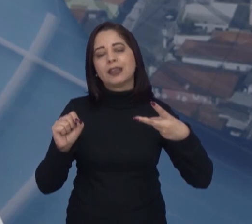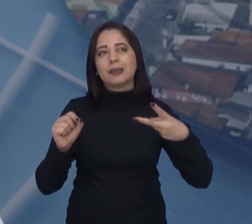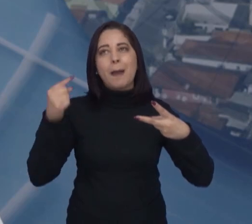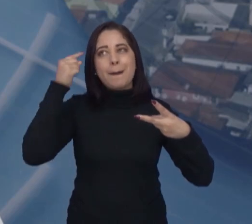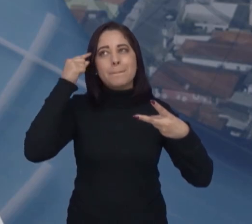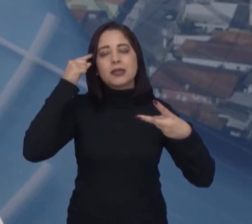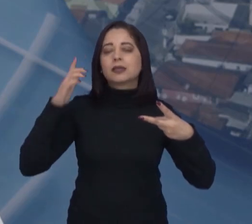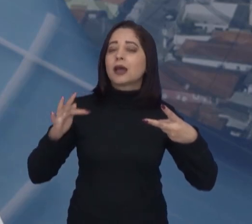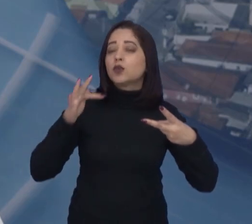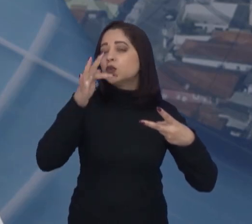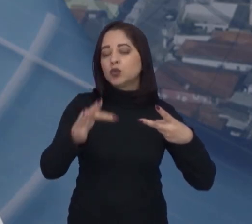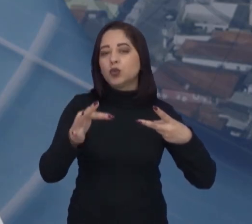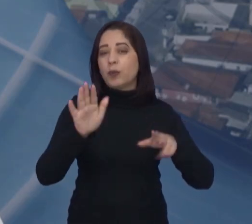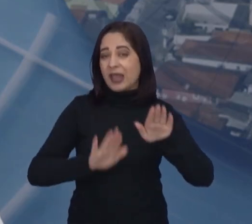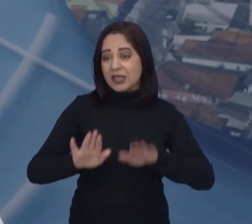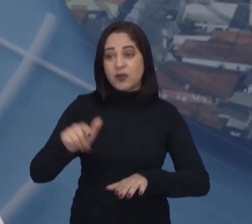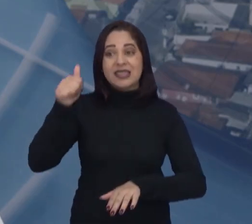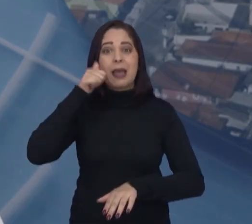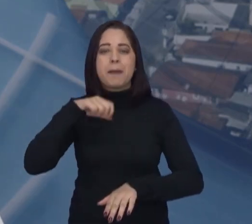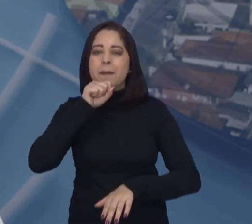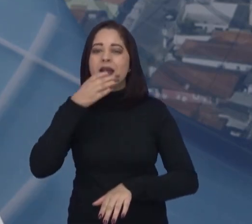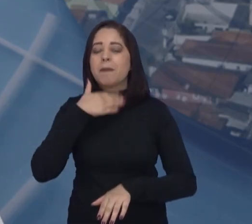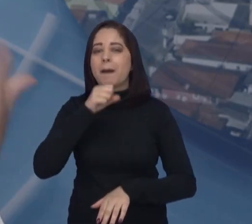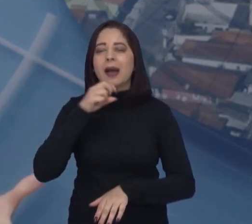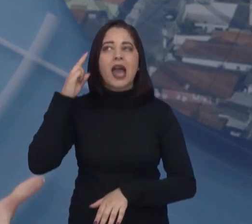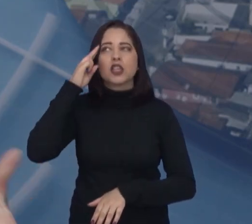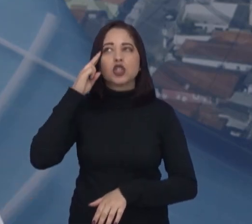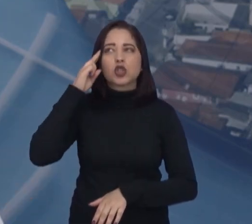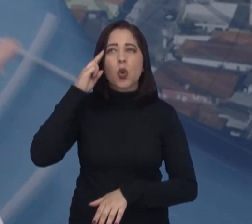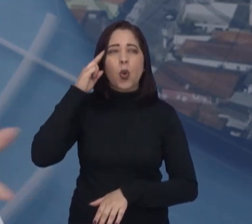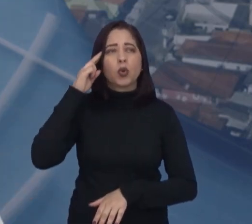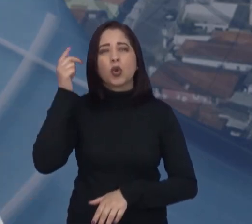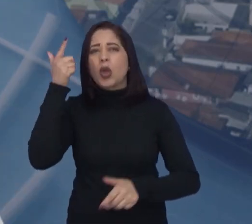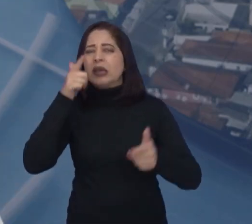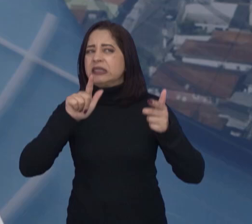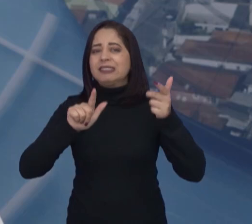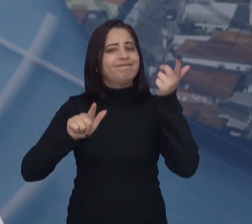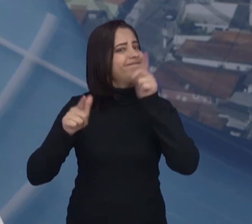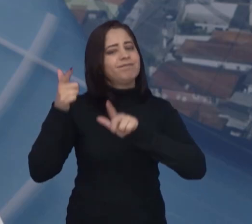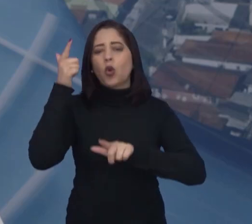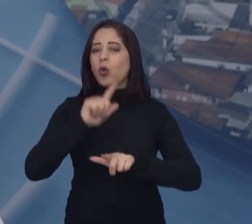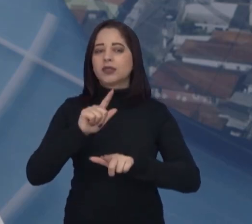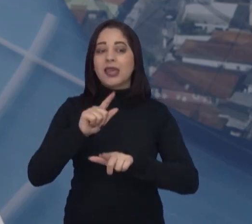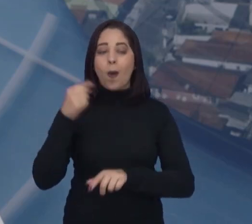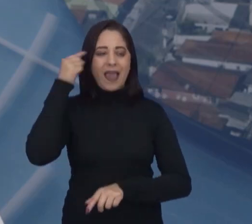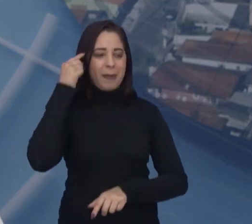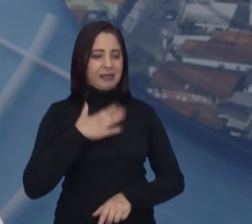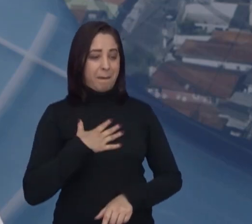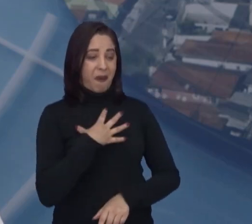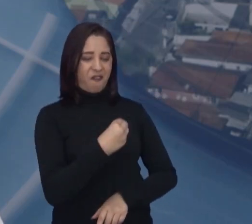Tem muitos pais que acabam, por ter sonhos frustrados, não terem conseguido realizá-los, eles